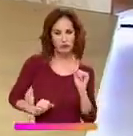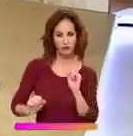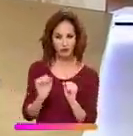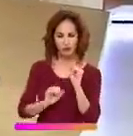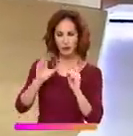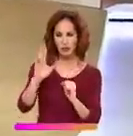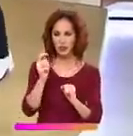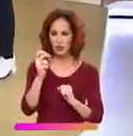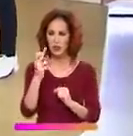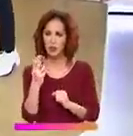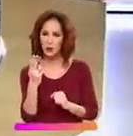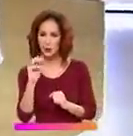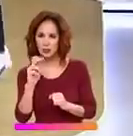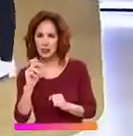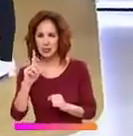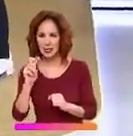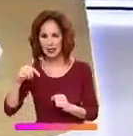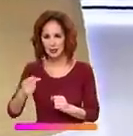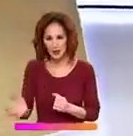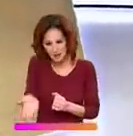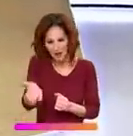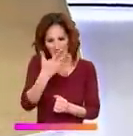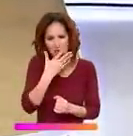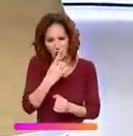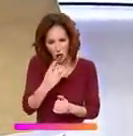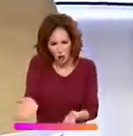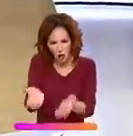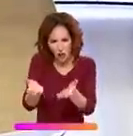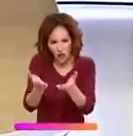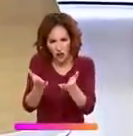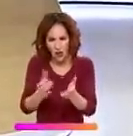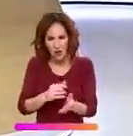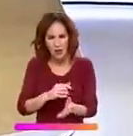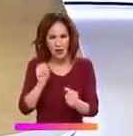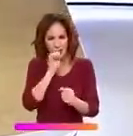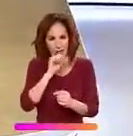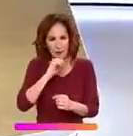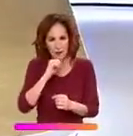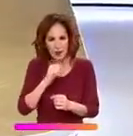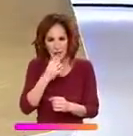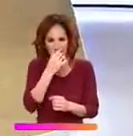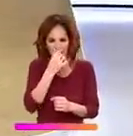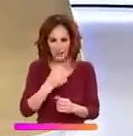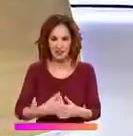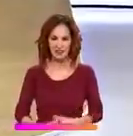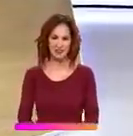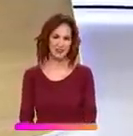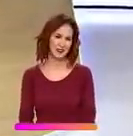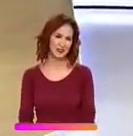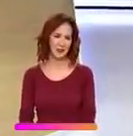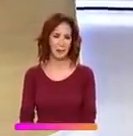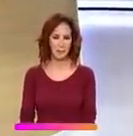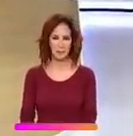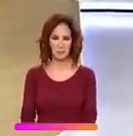favor. Por favor, bora, sozinho, está à frente, bora. Vai, como é que é? Tu não está a cantar? Então olha lá, em casa. Como é que é? Esta aqui, acho que vai correr bem, digo